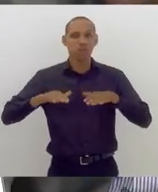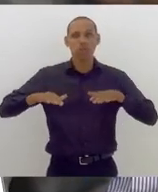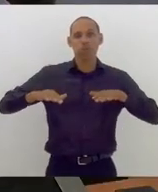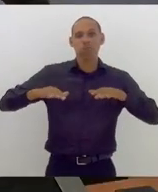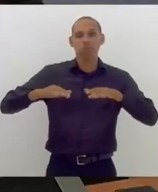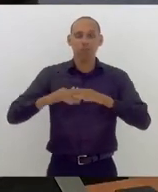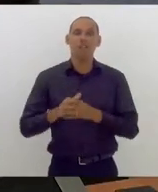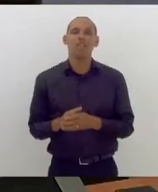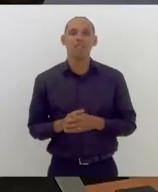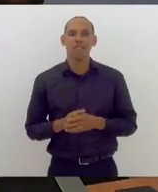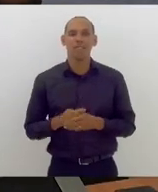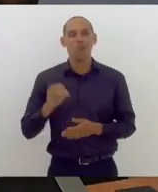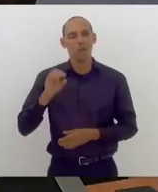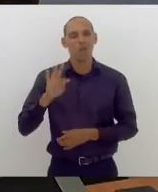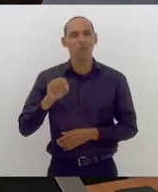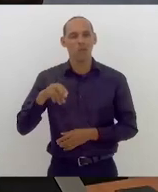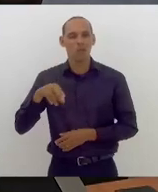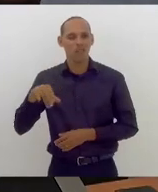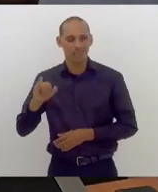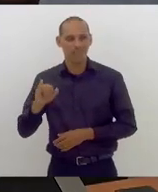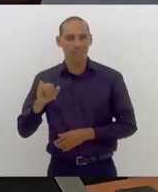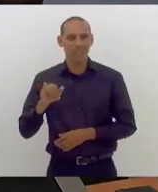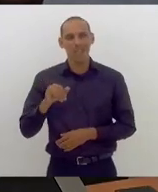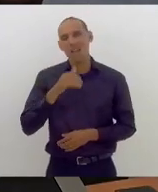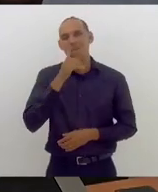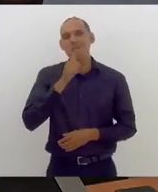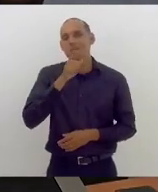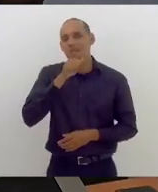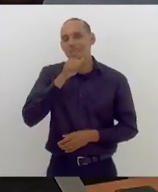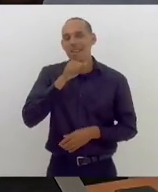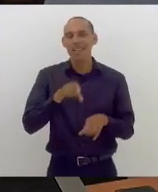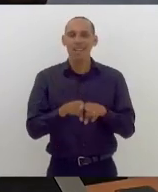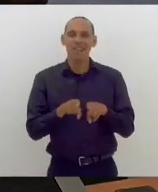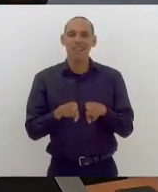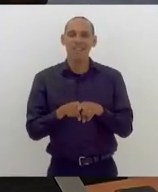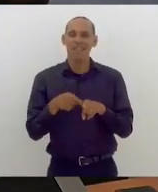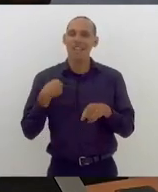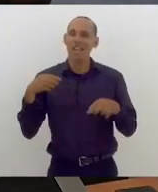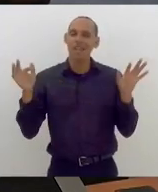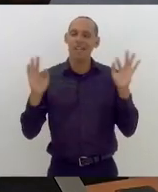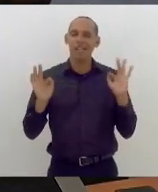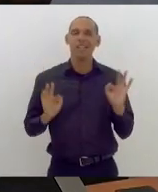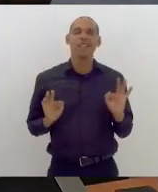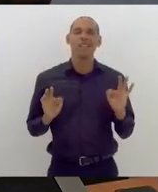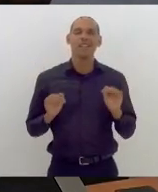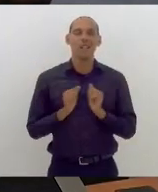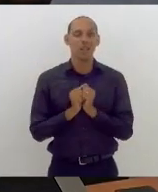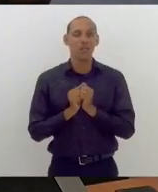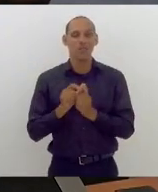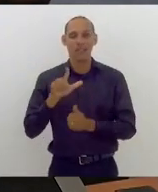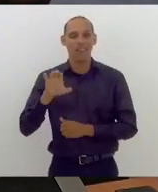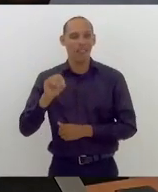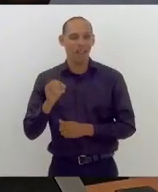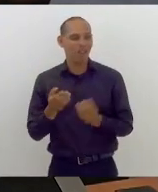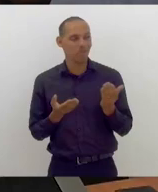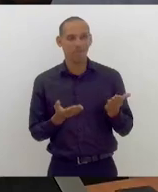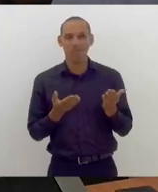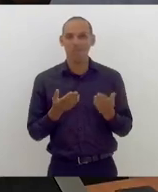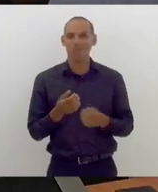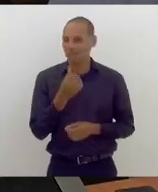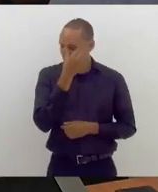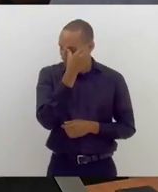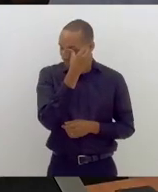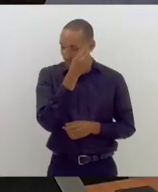nosso querido Otone, pai. Dizer da minha felicidade de estar ao lado do Léo, que ele sabe